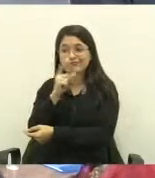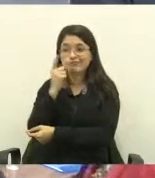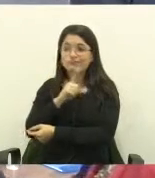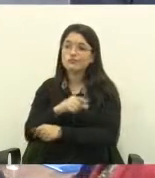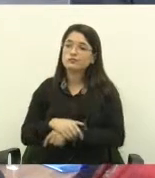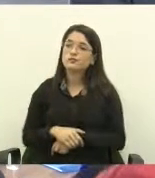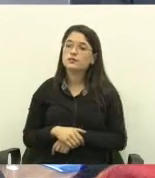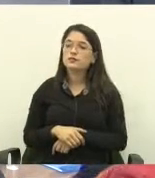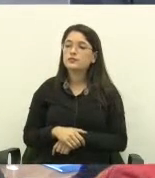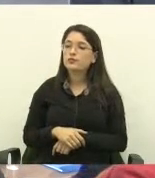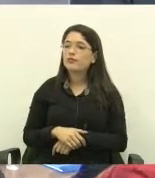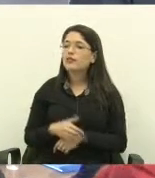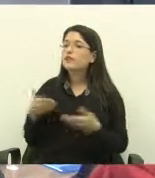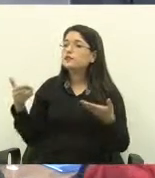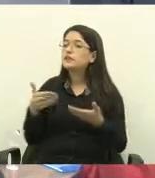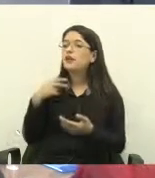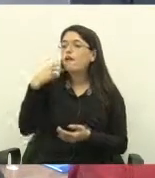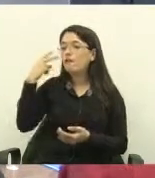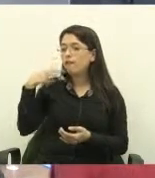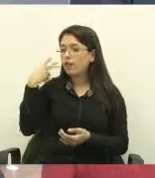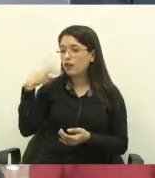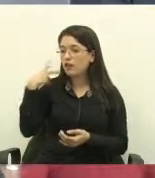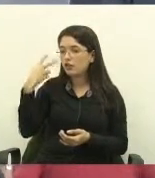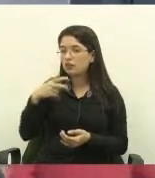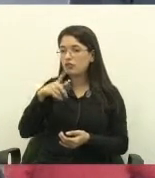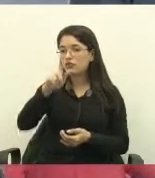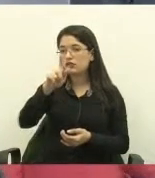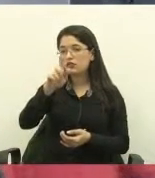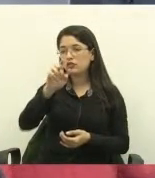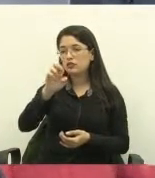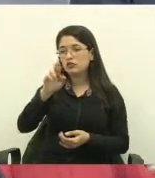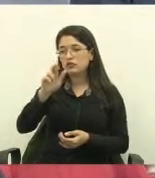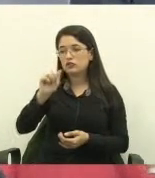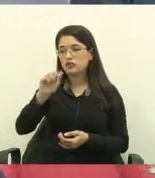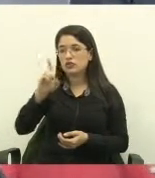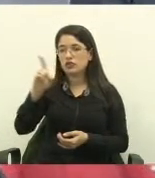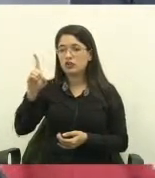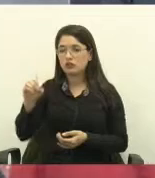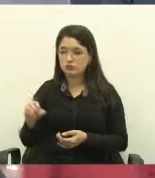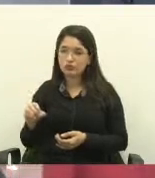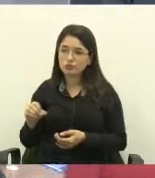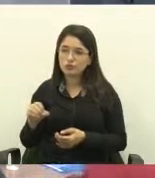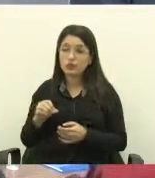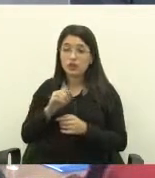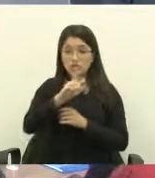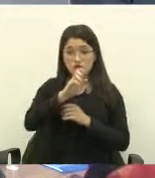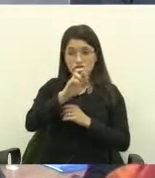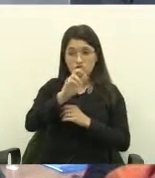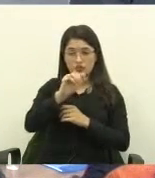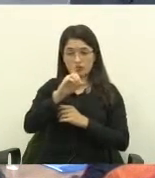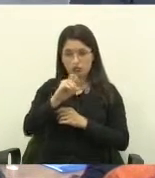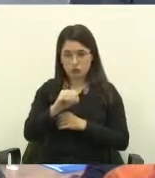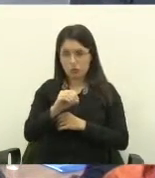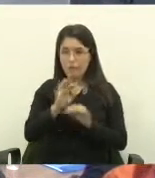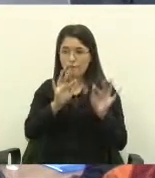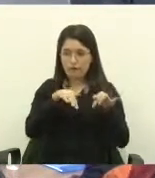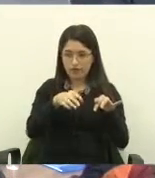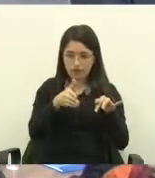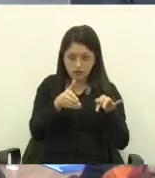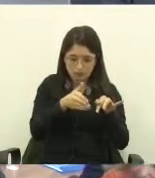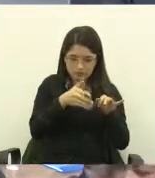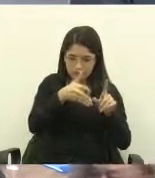Com a palavra, o vereador Geraldo Celestino também se inscreveu. Logo após o vereador Geraldo Celestino,